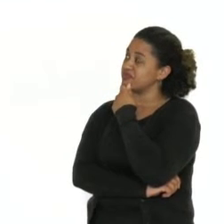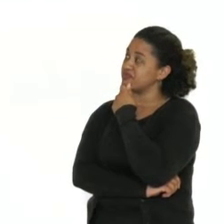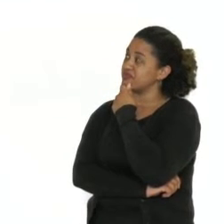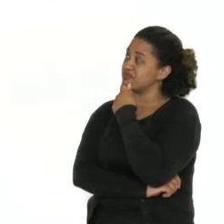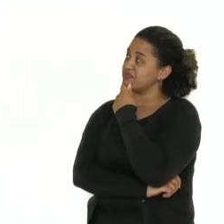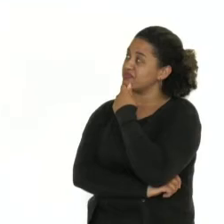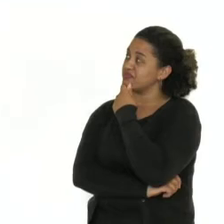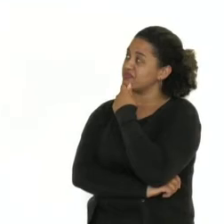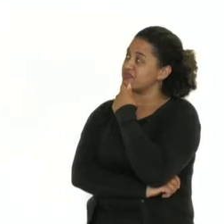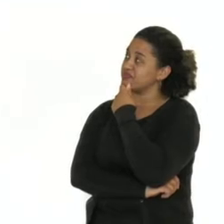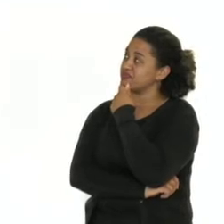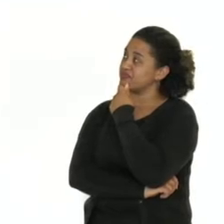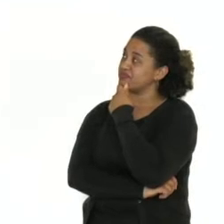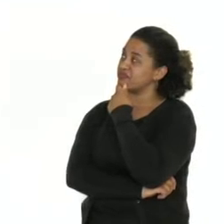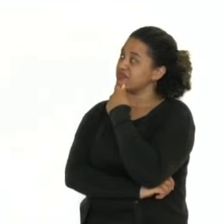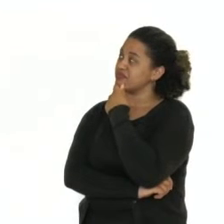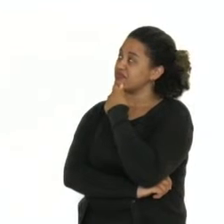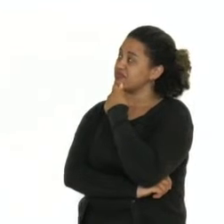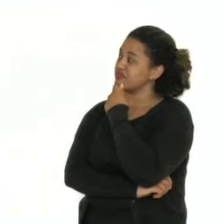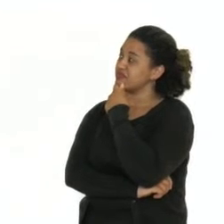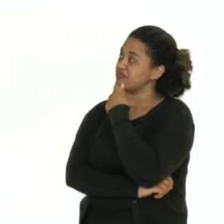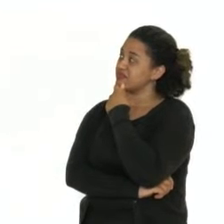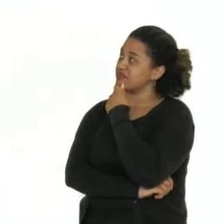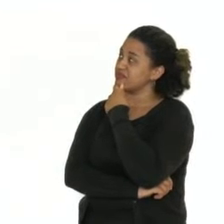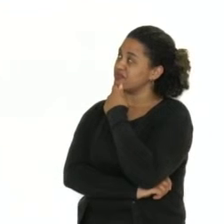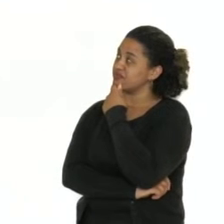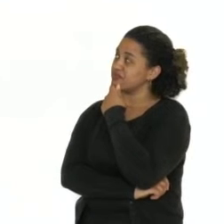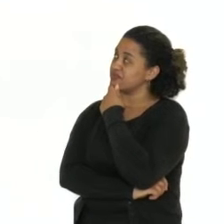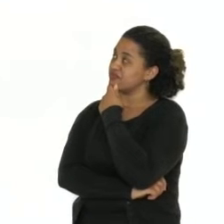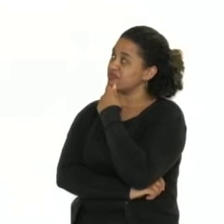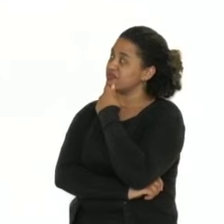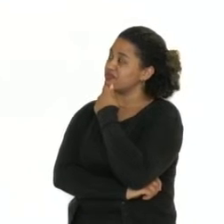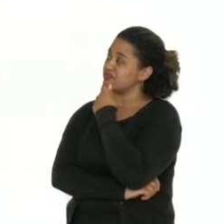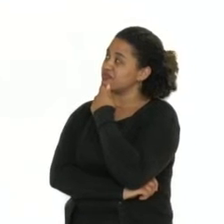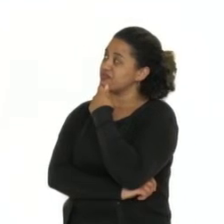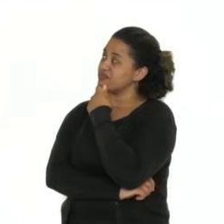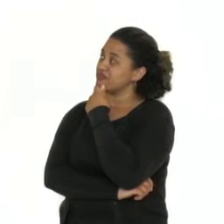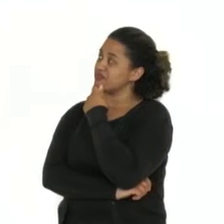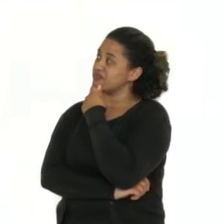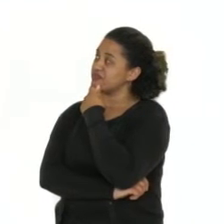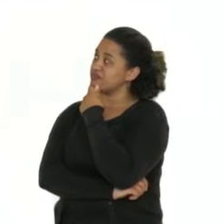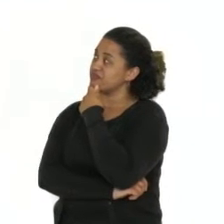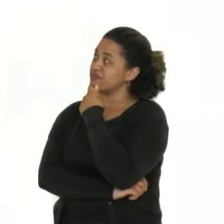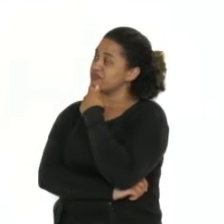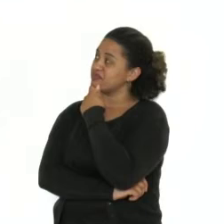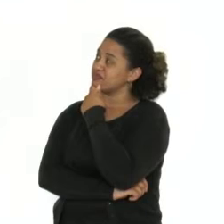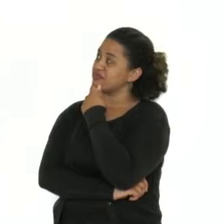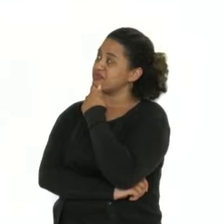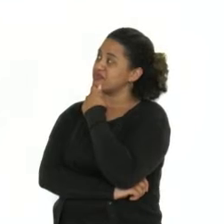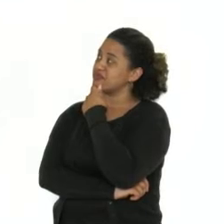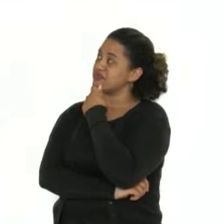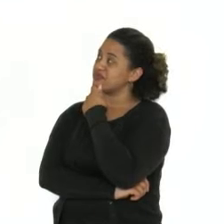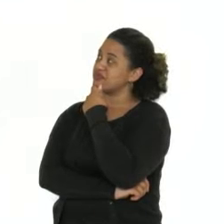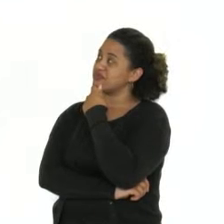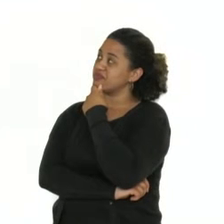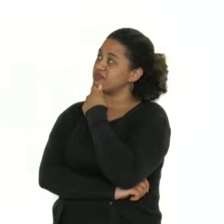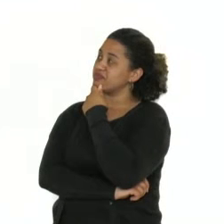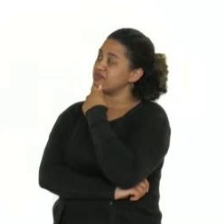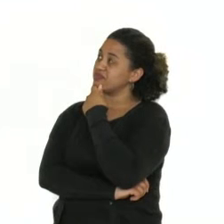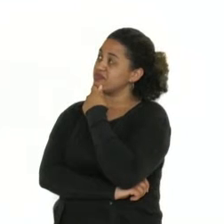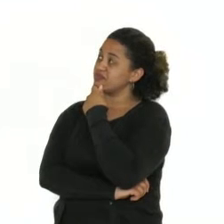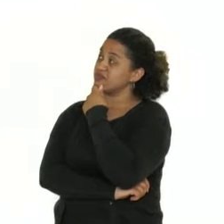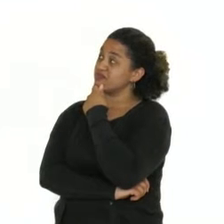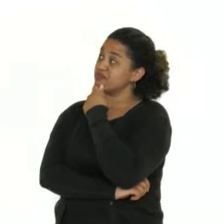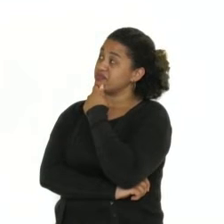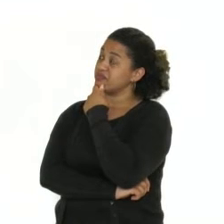a escrever para o Jornal da Cidade. Em 1951, candidatou-se a vereadora.